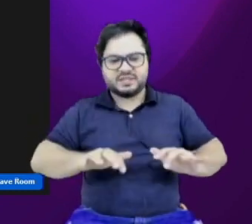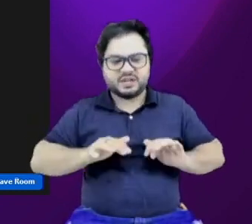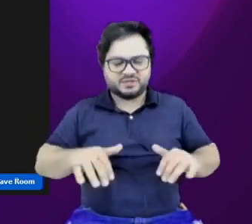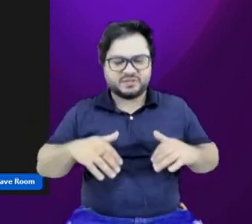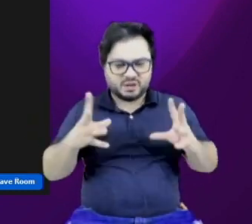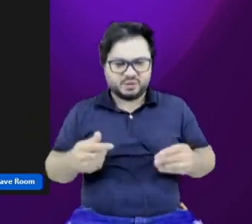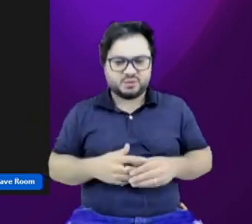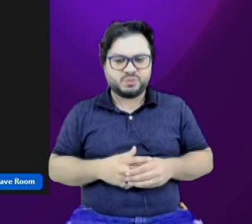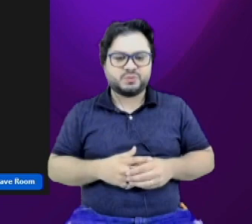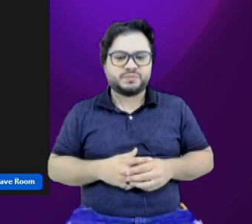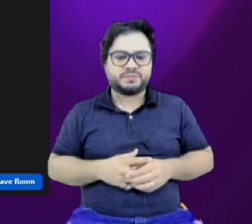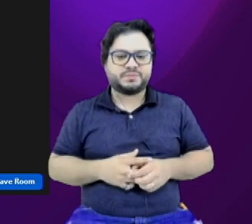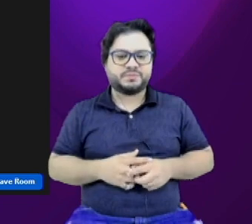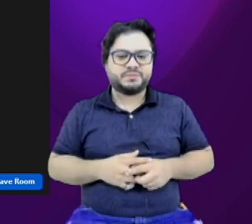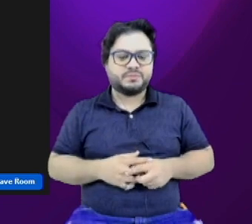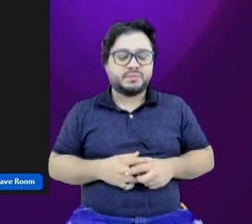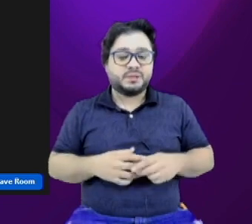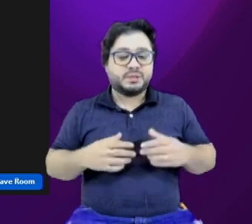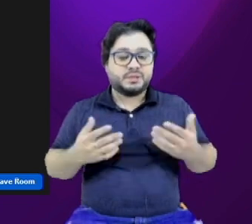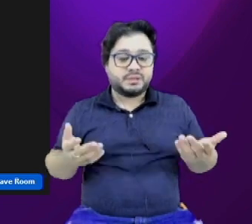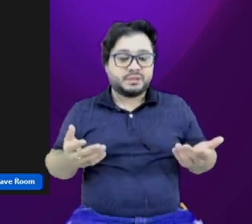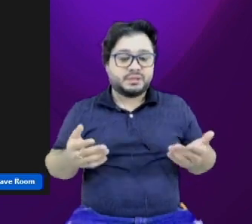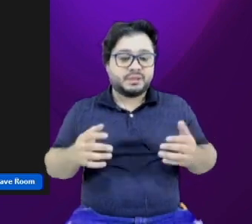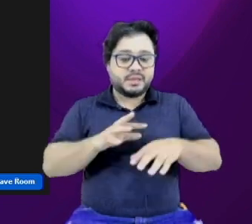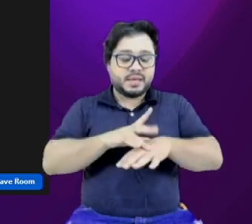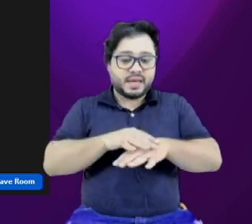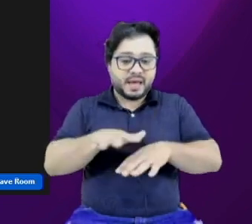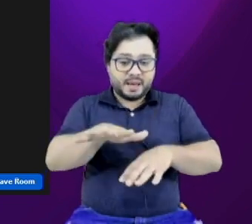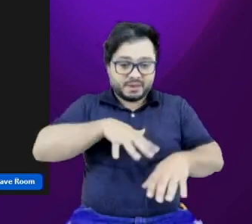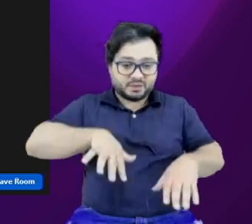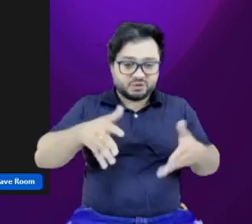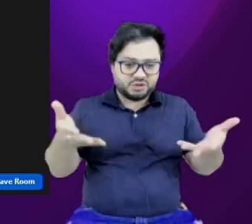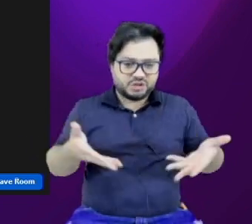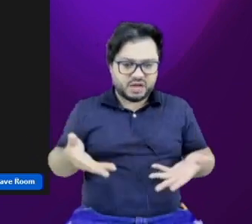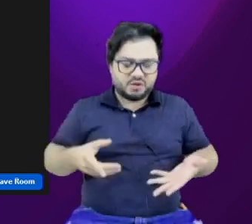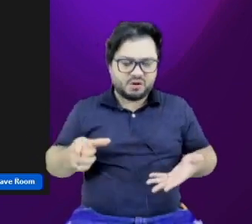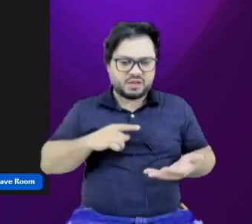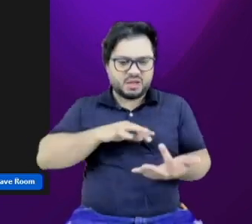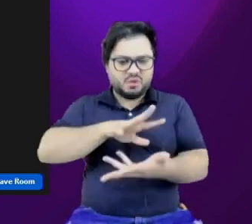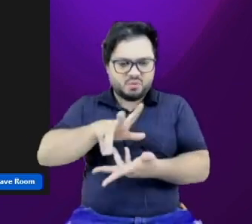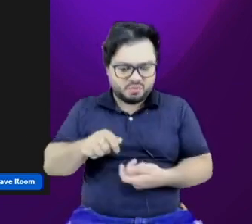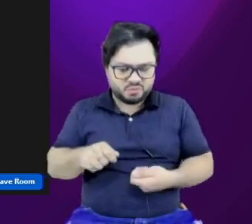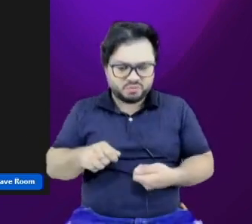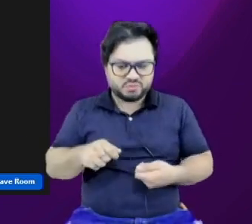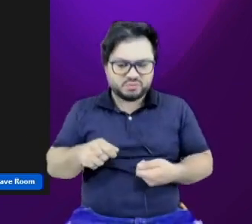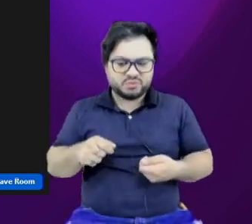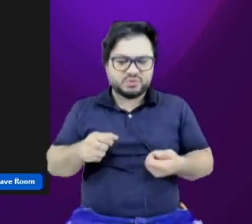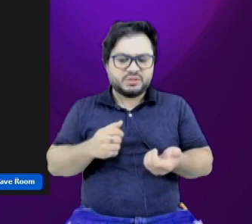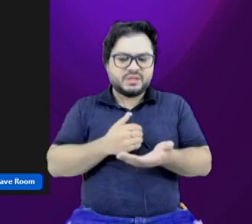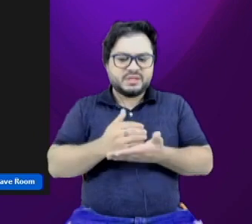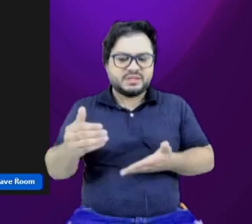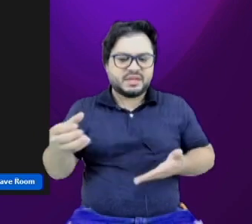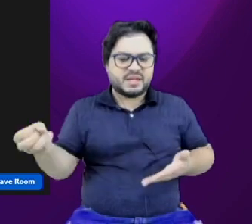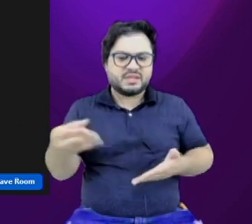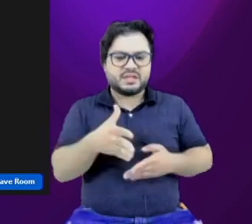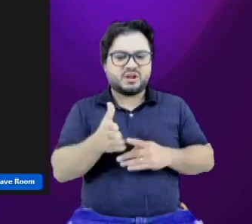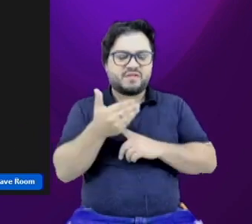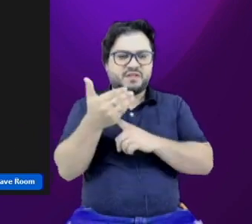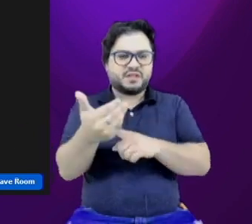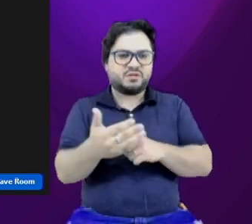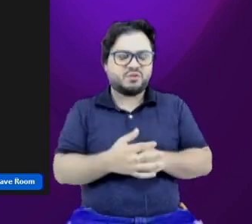né? E a patologia agora, né, vivendo esse mundo, né, estreando aí nessa nova